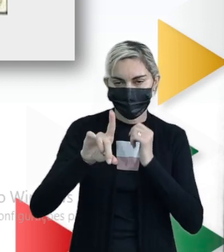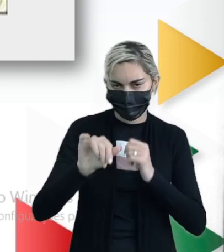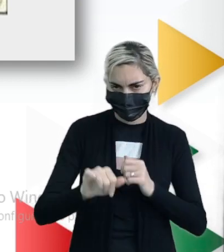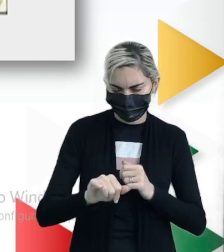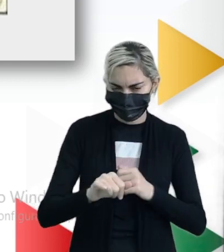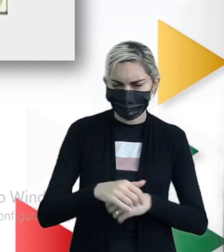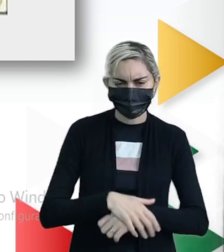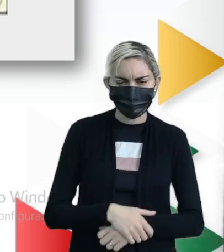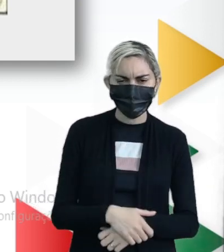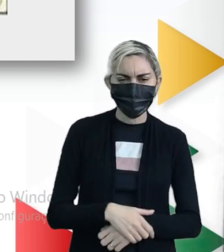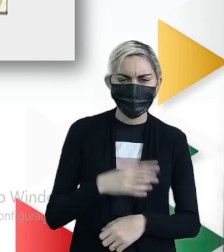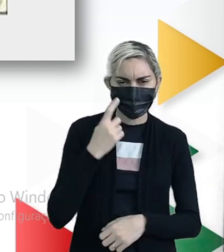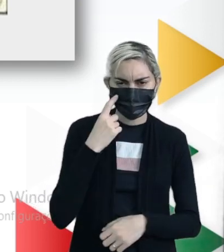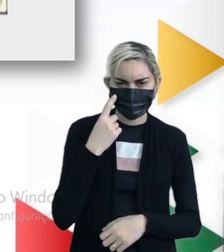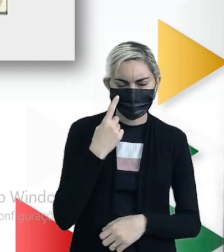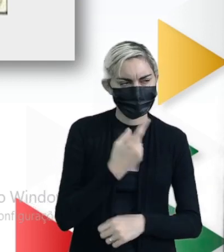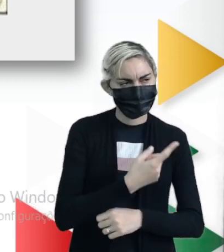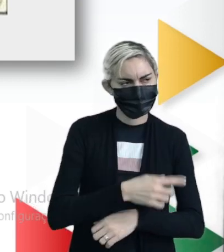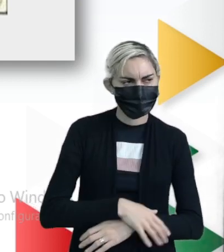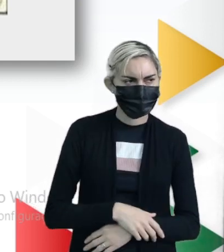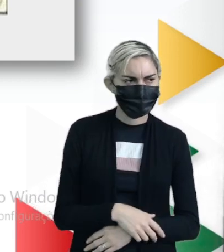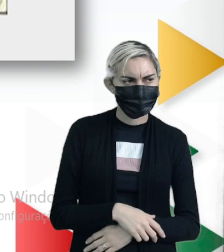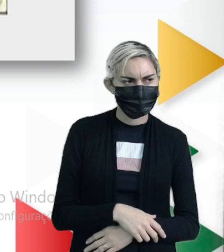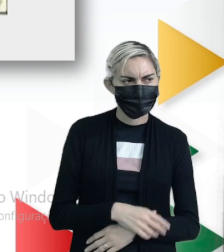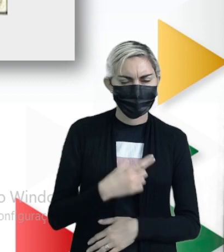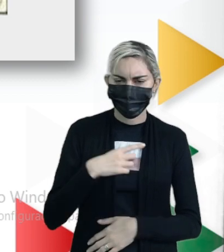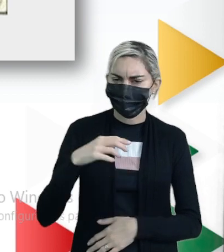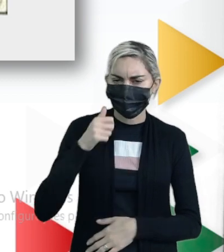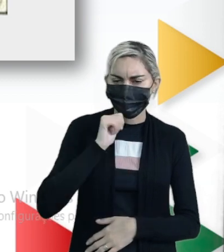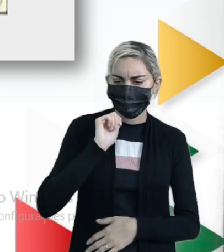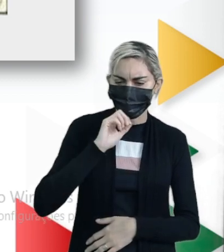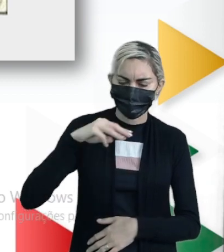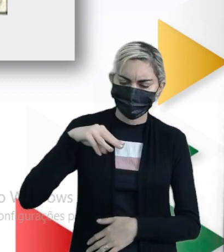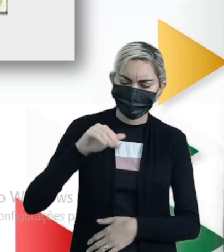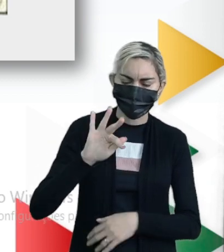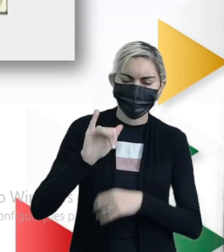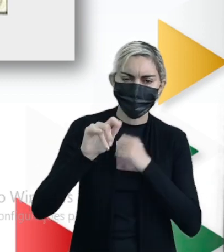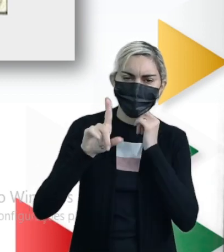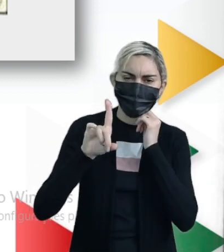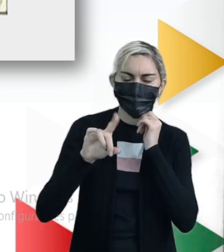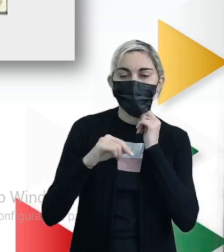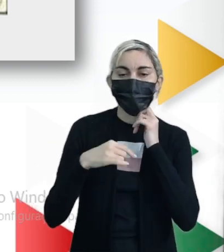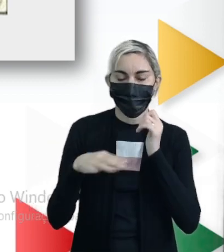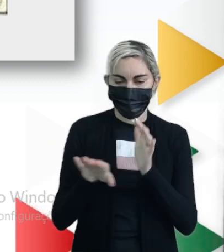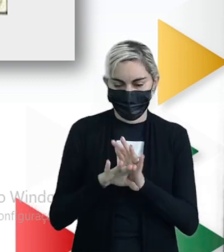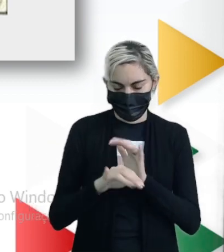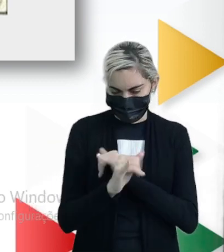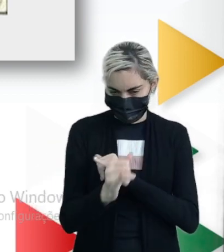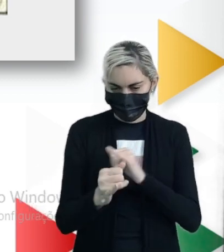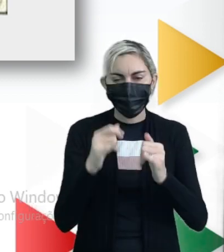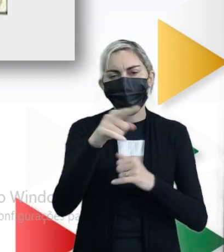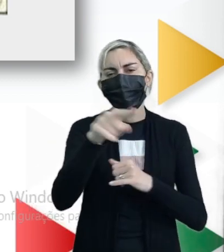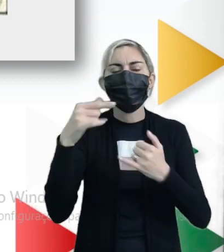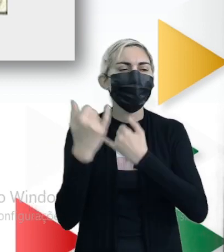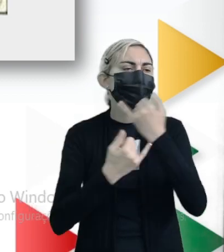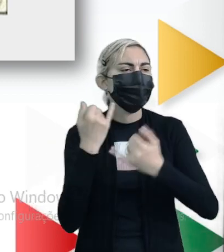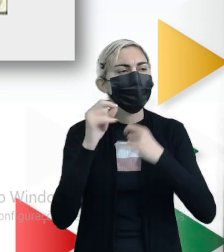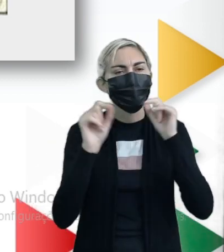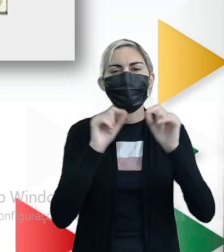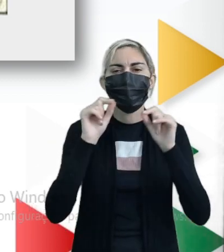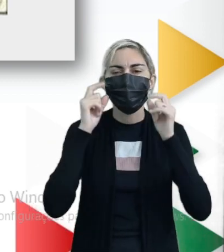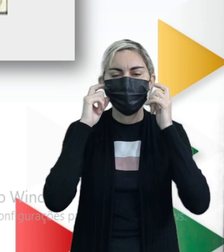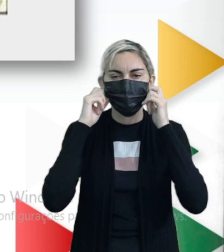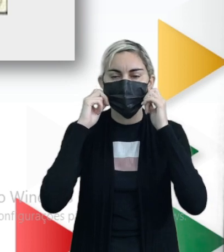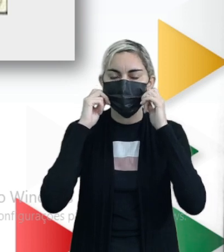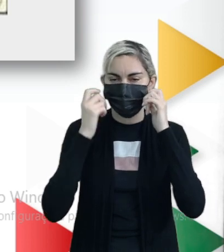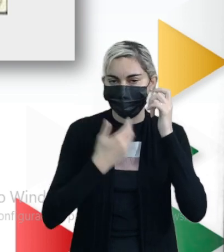conhece Mafalda. Acompanhem. A mãe de Mafalda chega e diz: do que vocês estão brincando? Aí Mafalda diz: